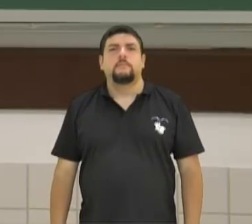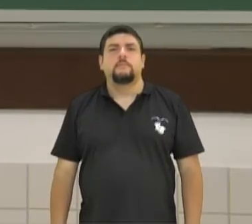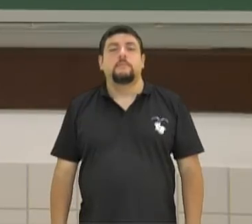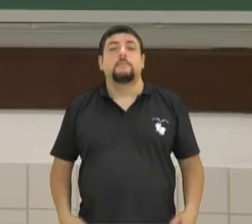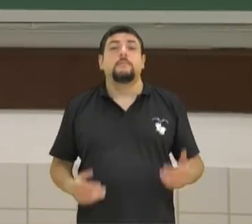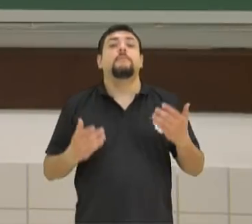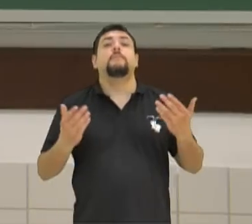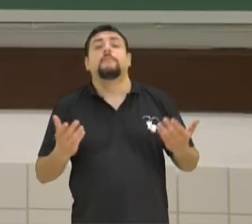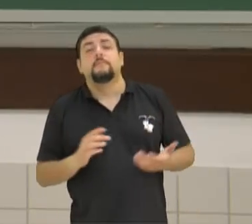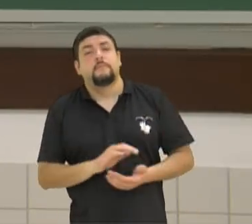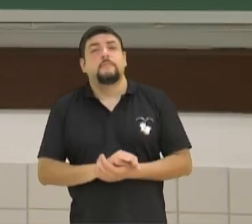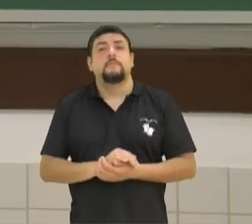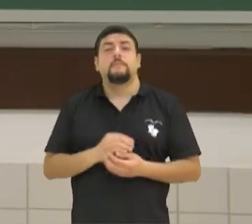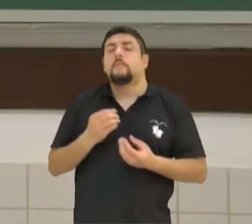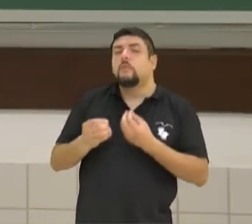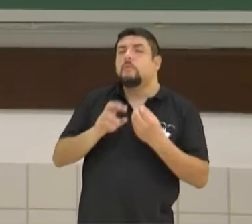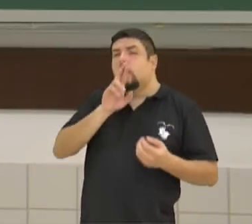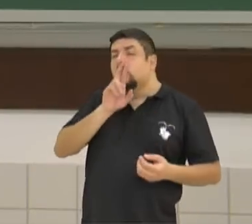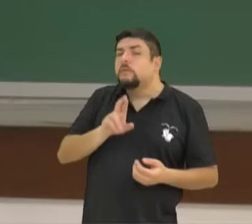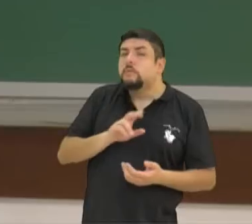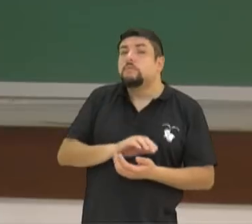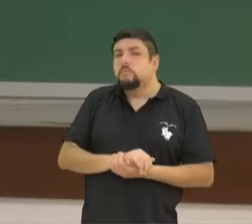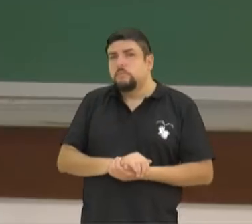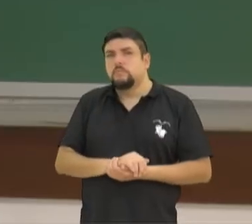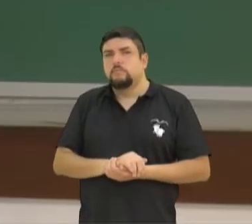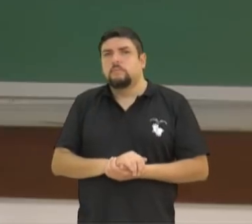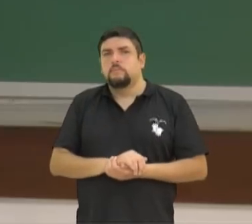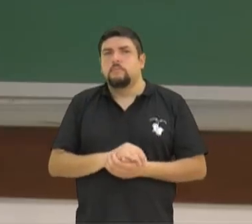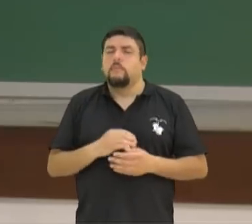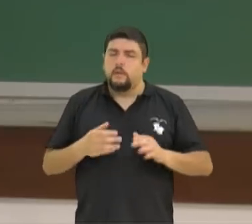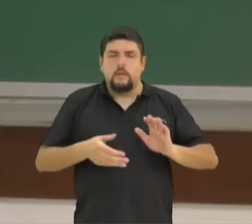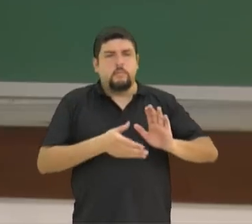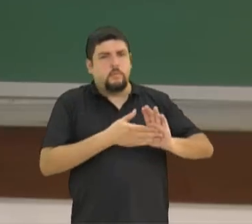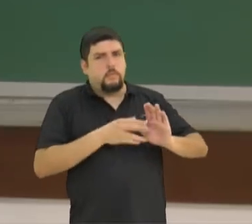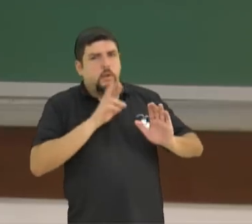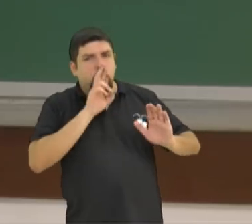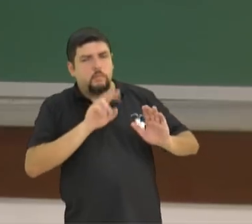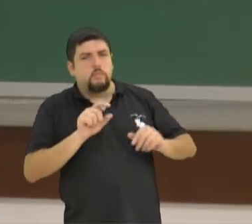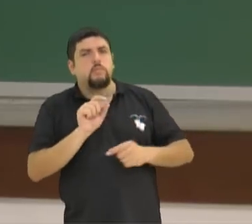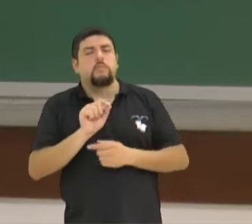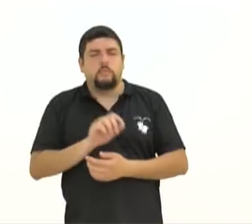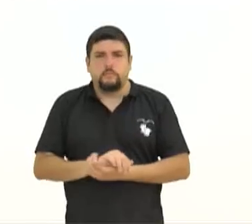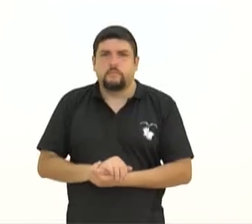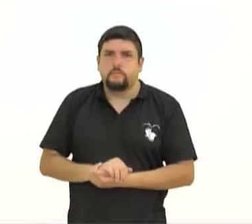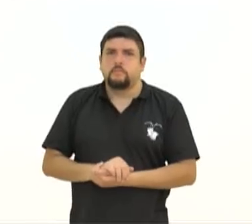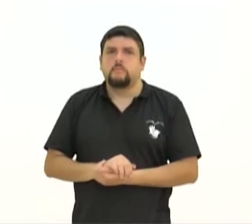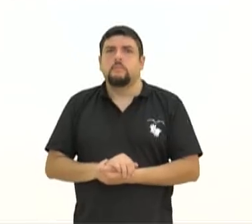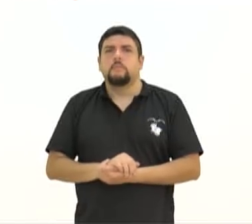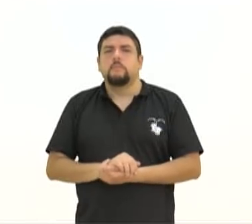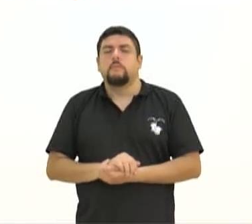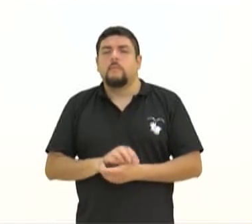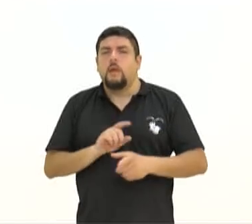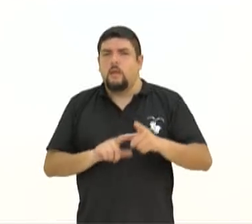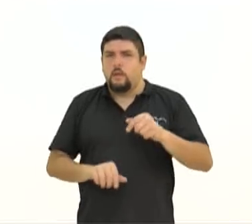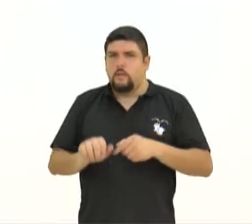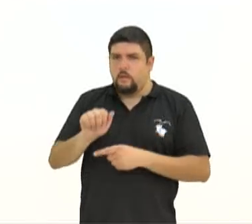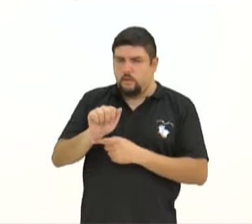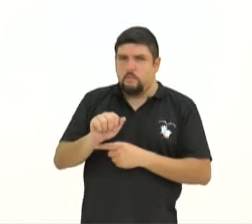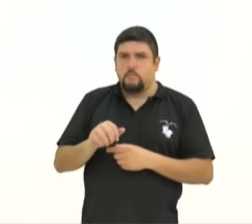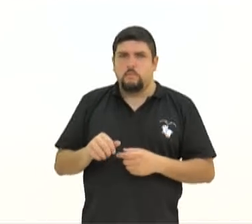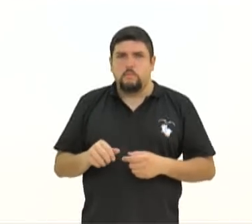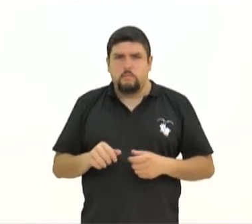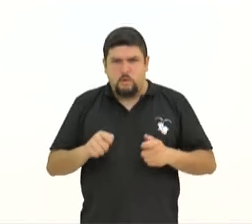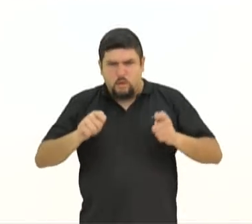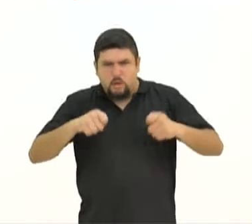E aí, galera, como que ficou a resposta? Então, uma proposta de resposta seria a gente afirmar que para a letra A é quase impossível